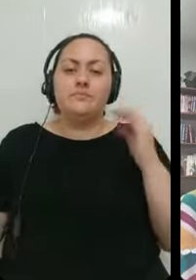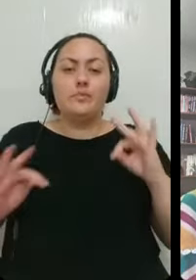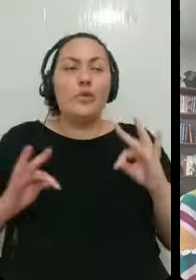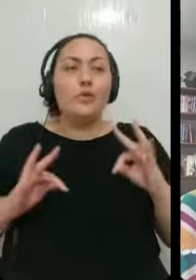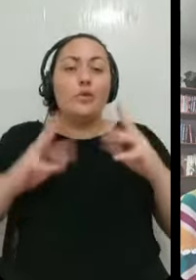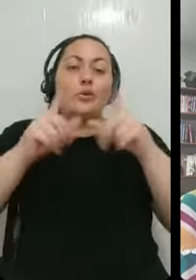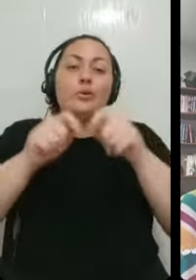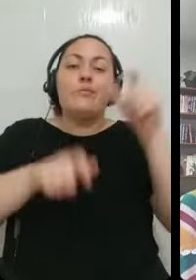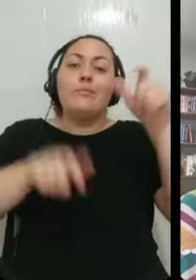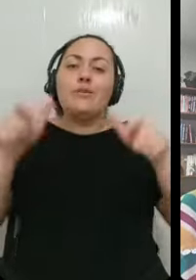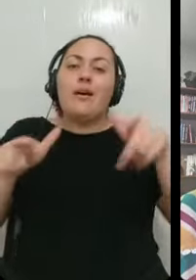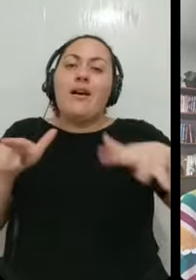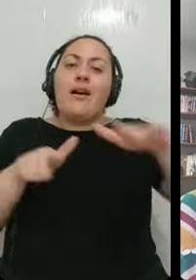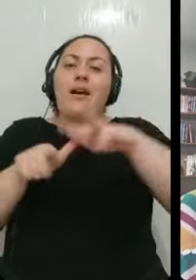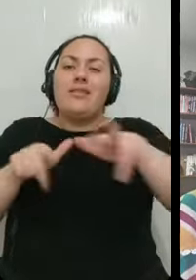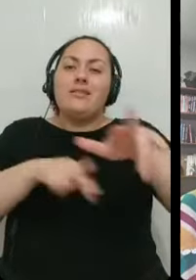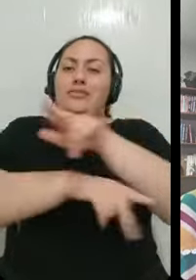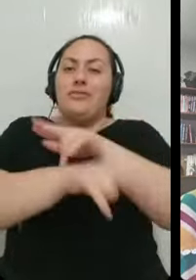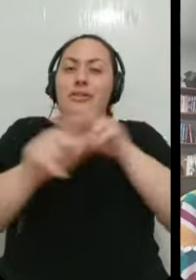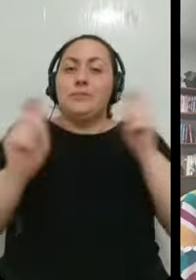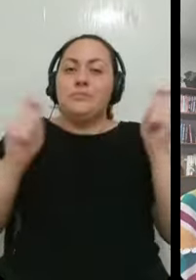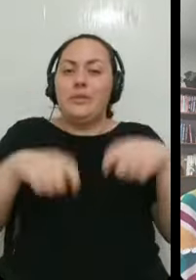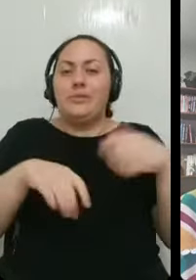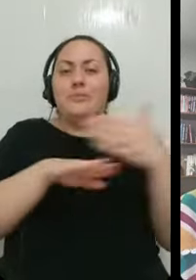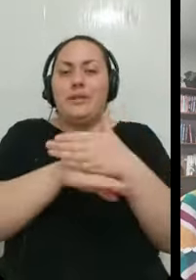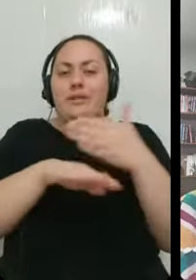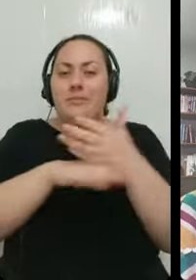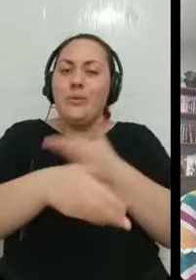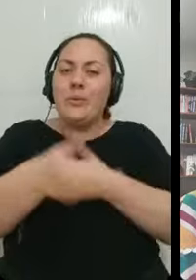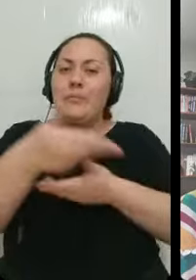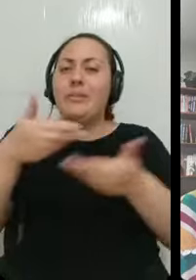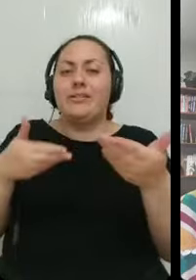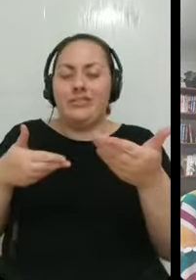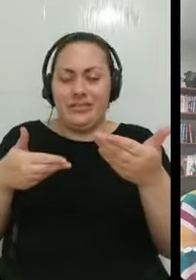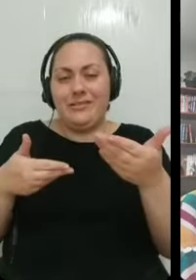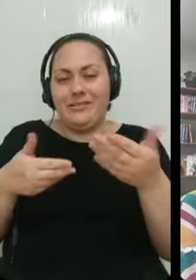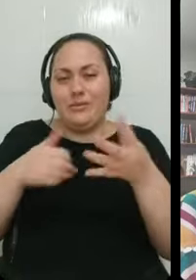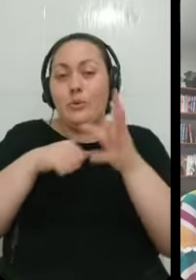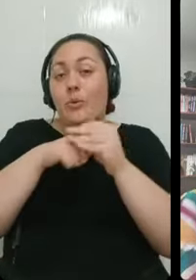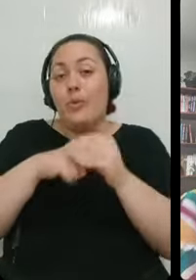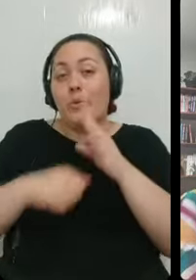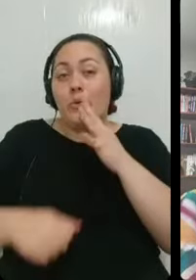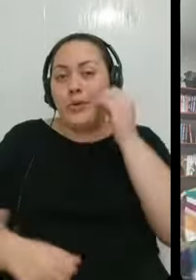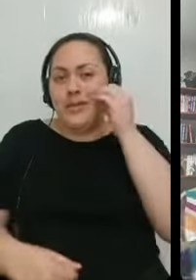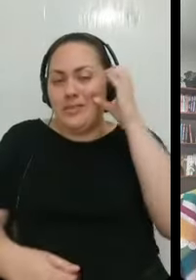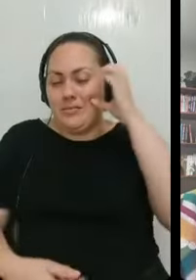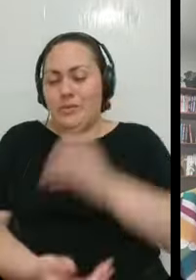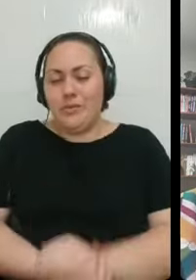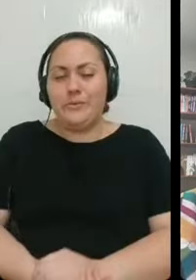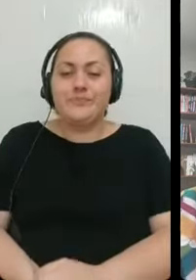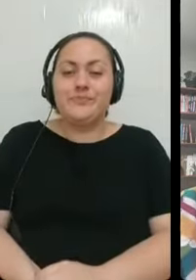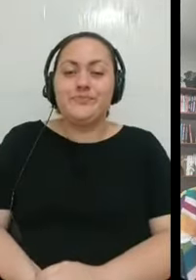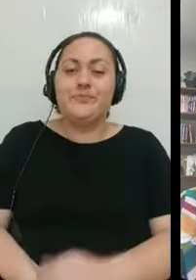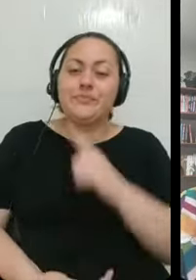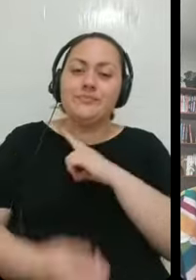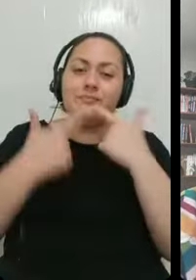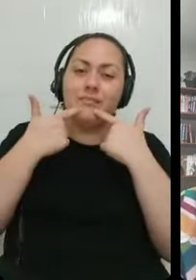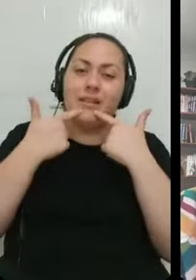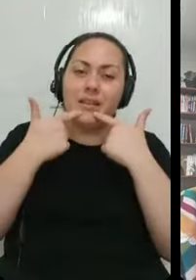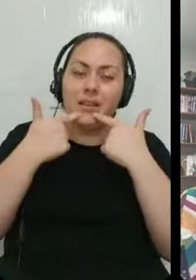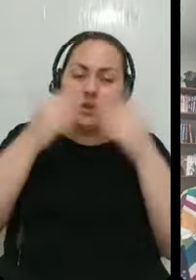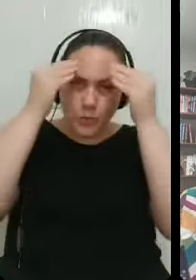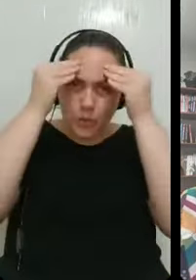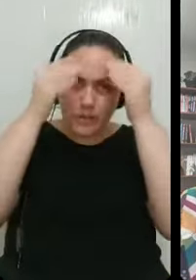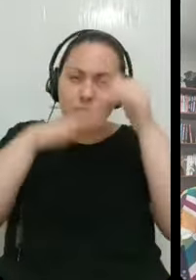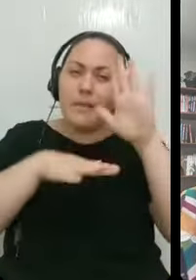outras áreas também, né, poderem compartilhar esse saber, né, e de uma Sim. linguagem mais acessível, de uma